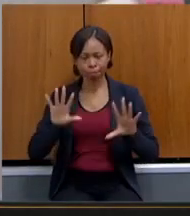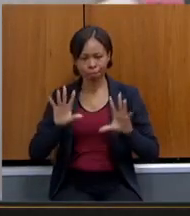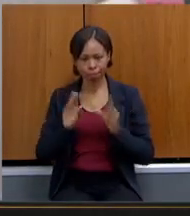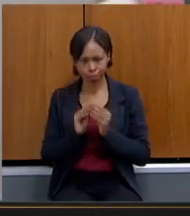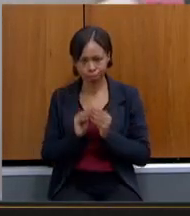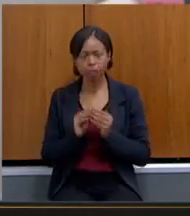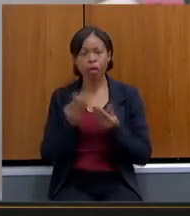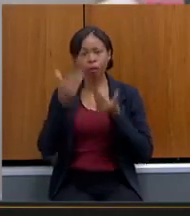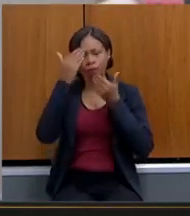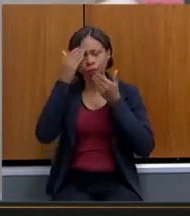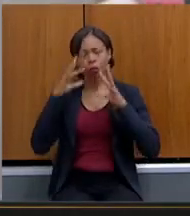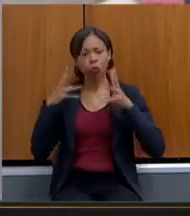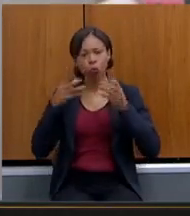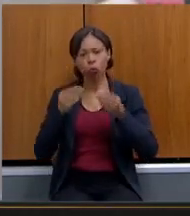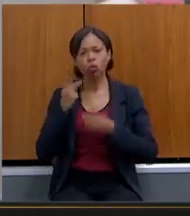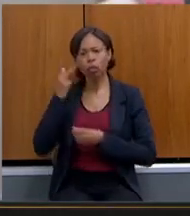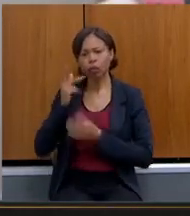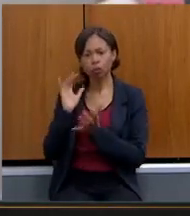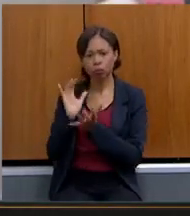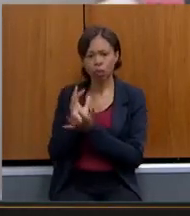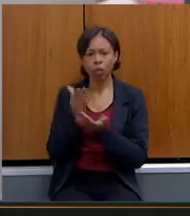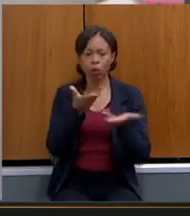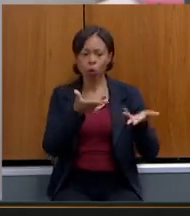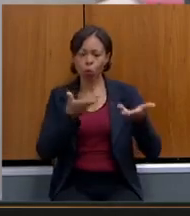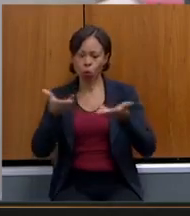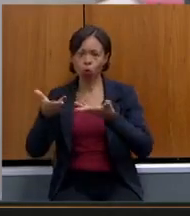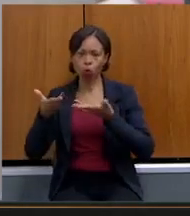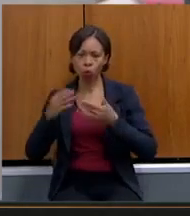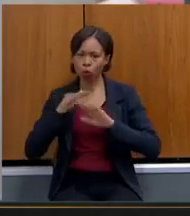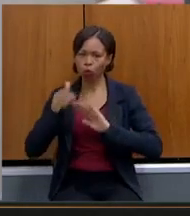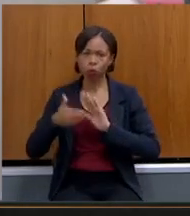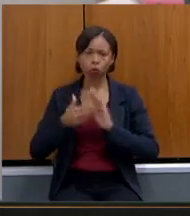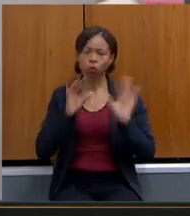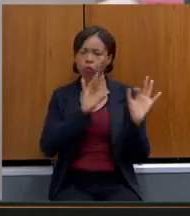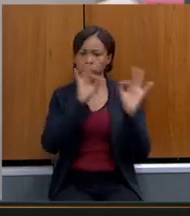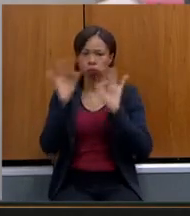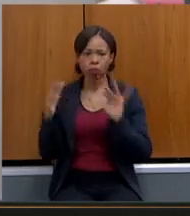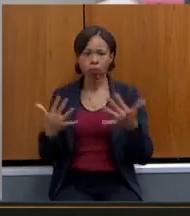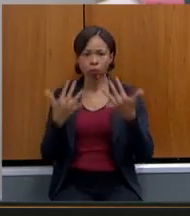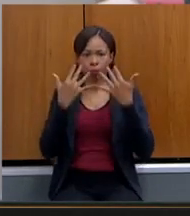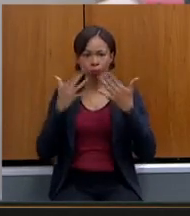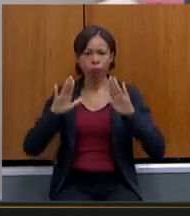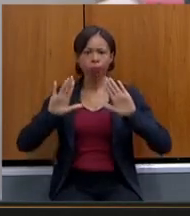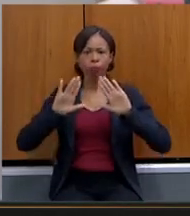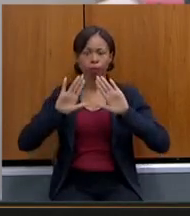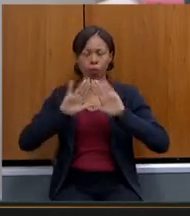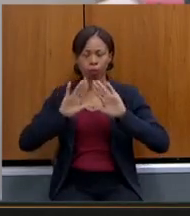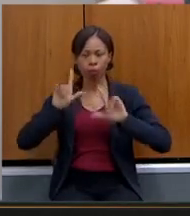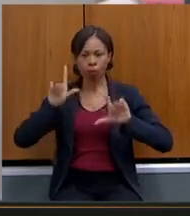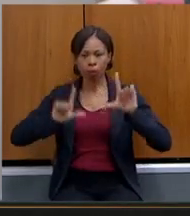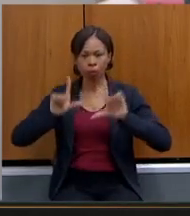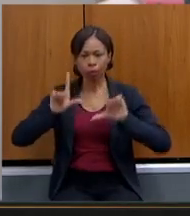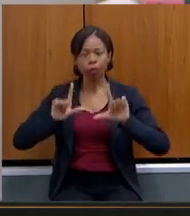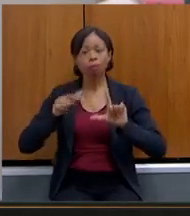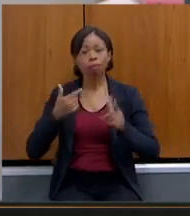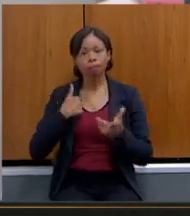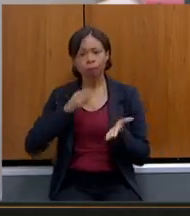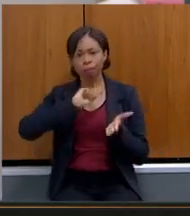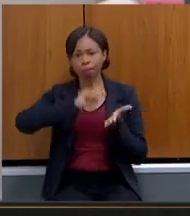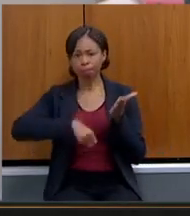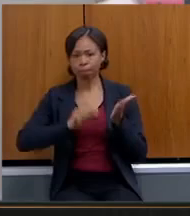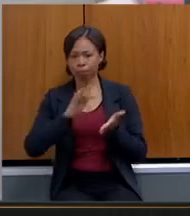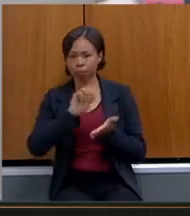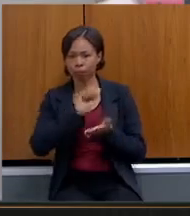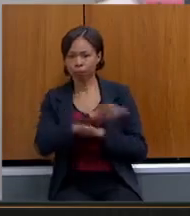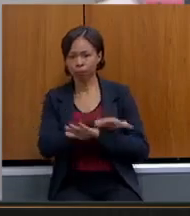agradece a presença de todos os parlamentares os convidados todos que nos acompanharam pela TV Assembleia determina a lavratura